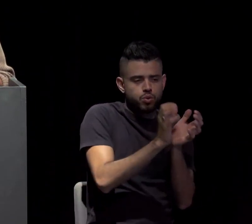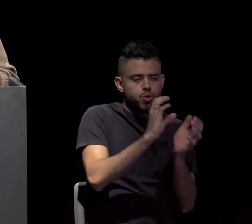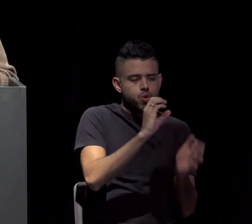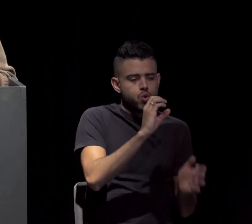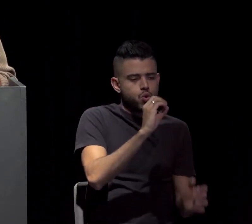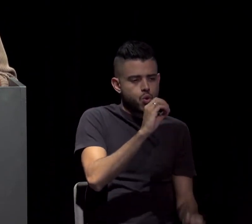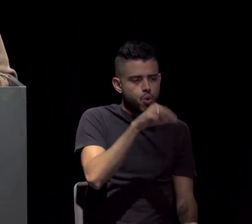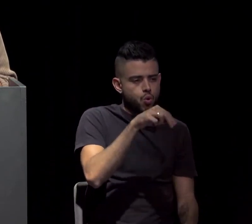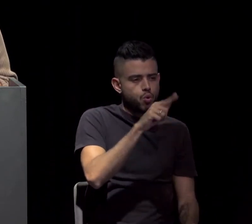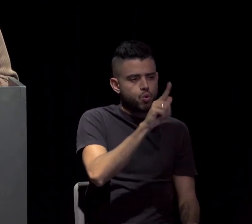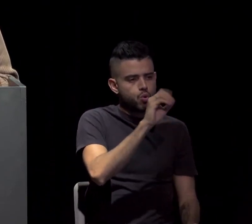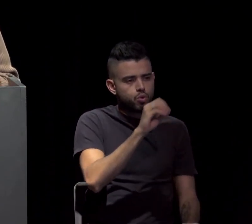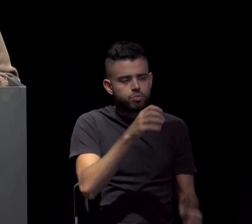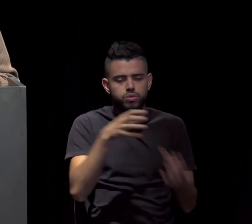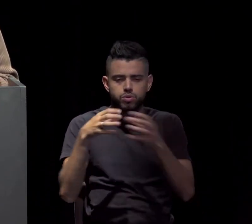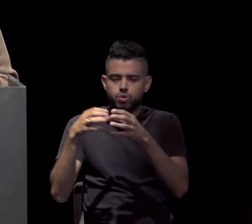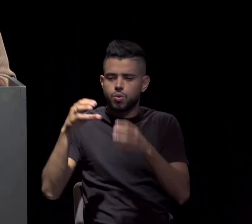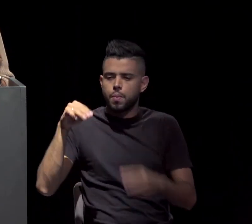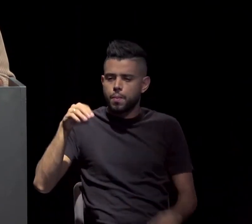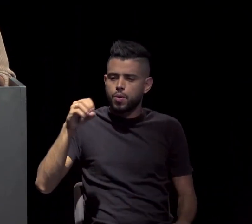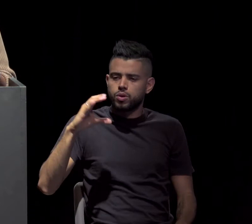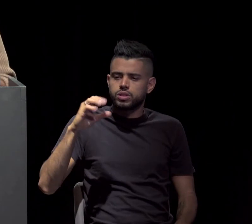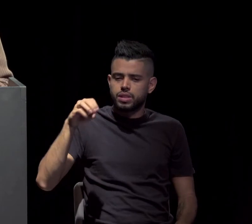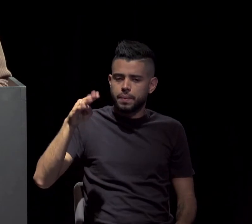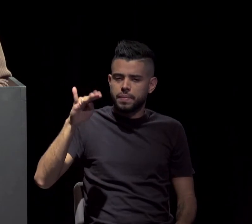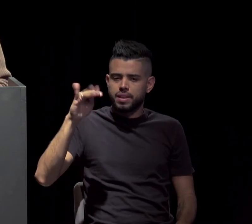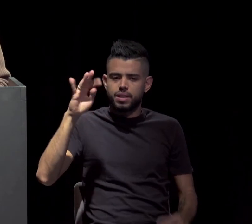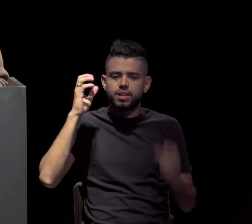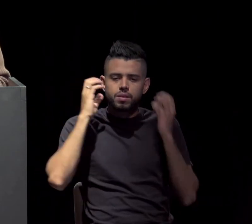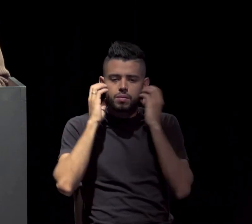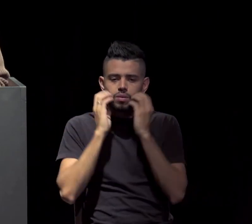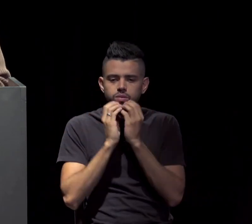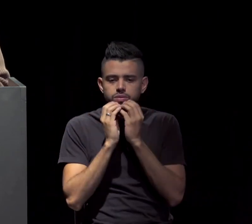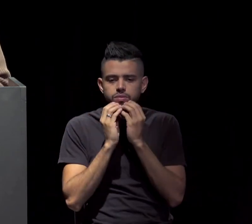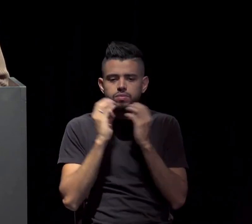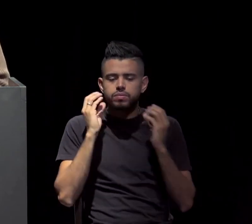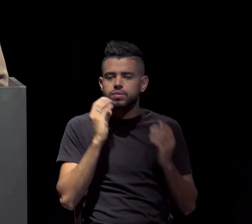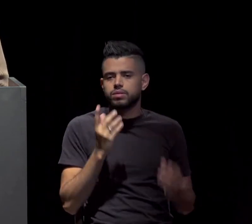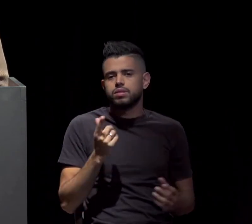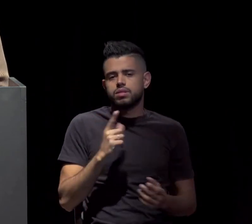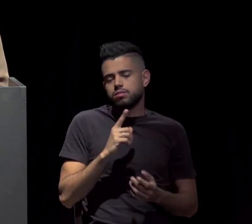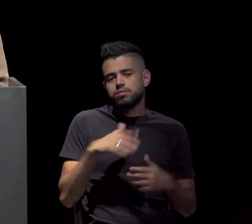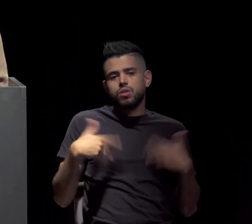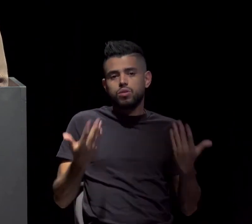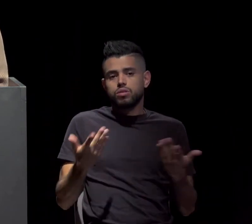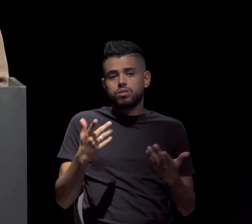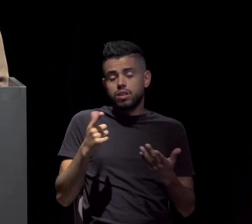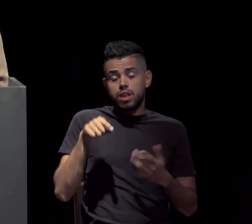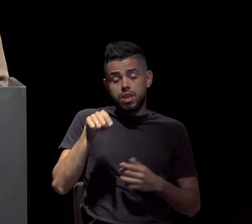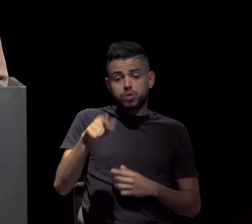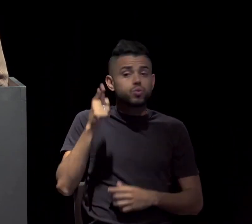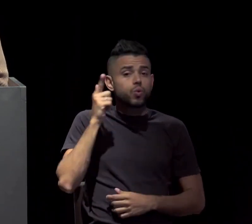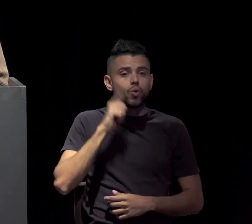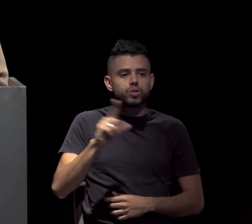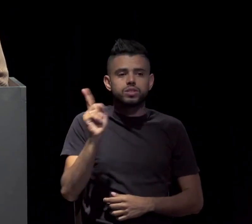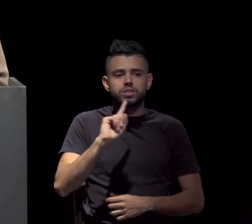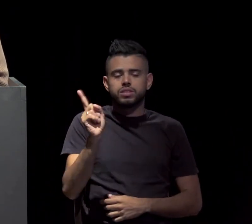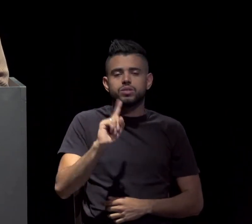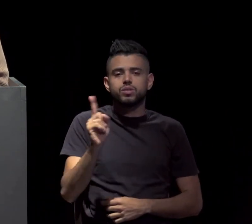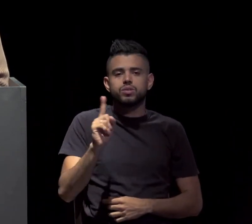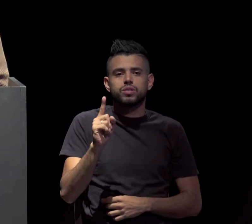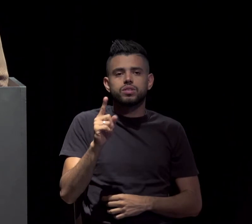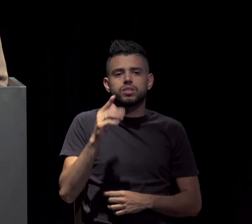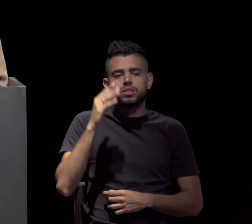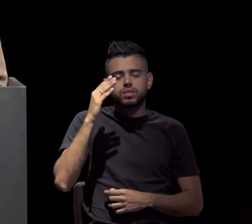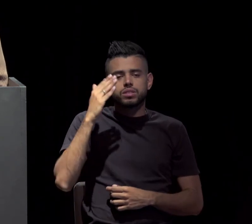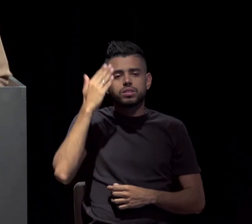Moçambique, e no final os coroados, que a gente chama de reinado. O porquê dessa ordem? Os folcloristas não atingiram, por exemplo, a ordem